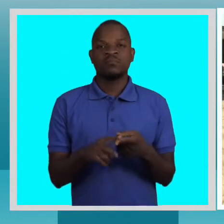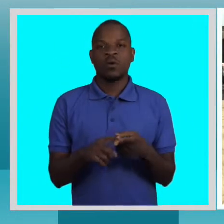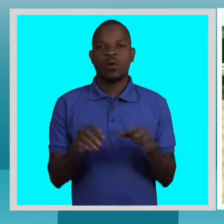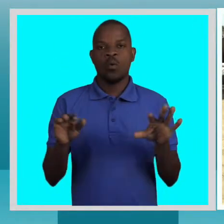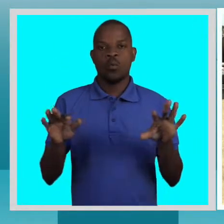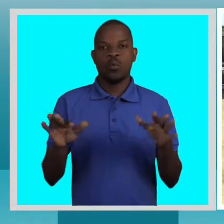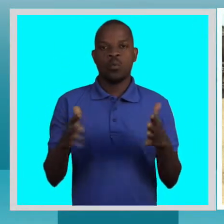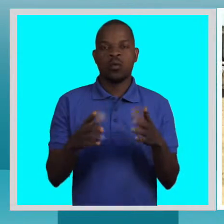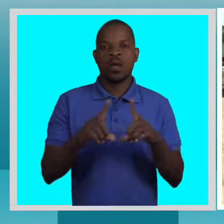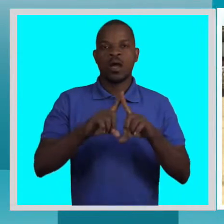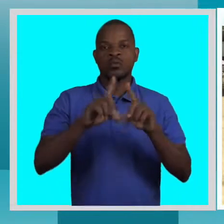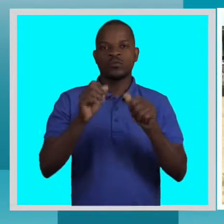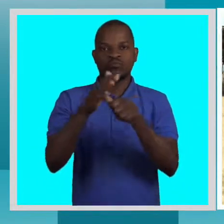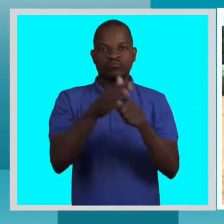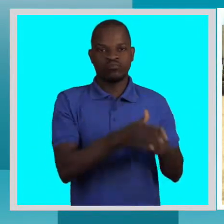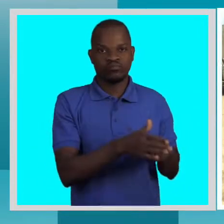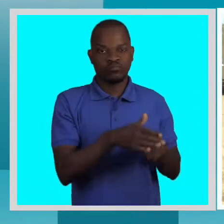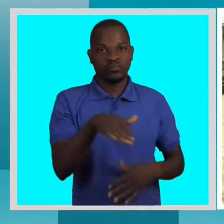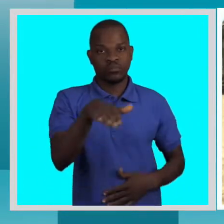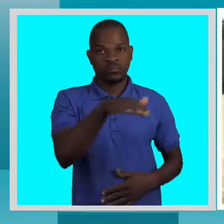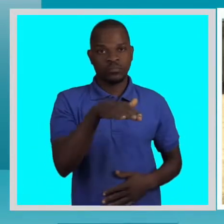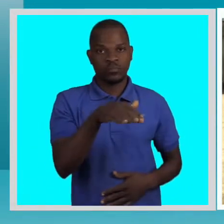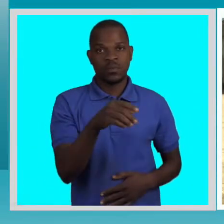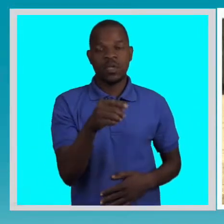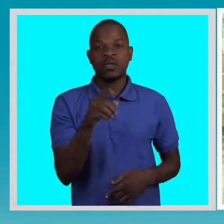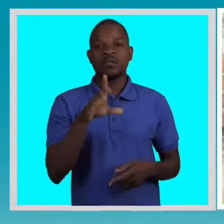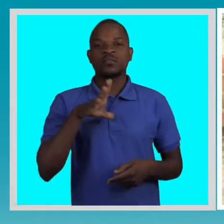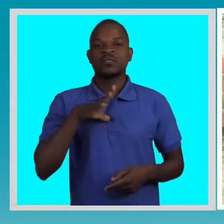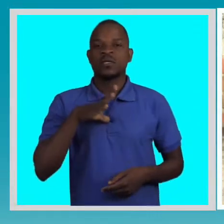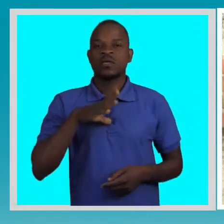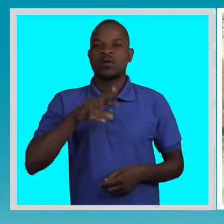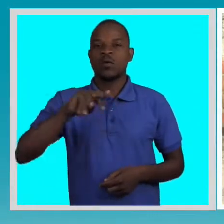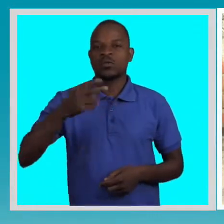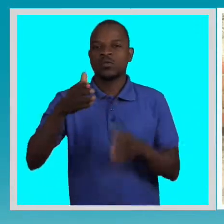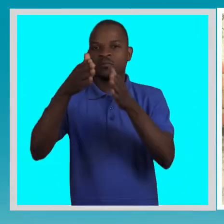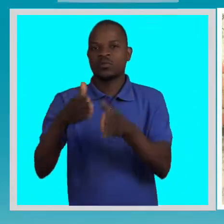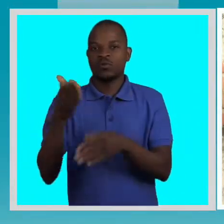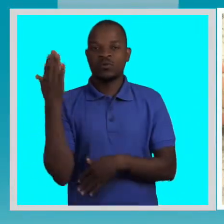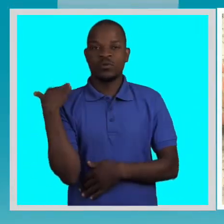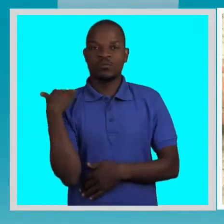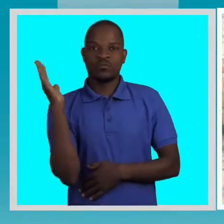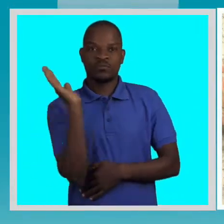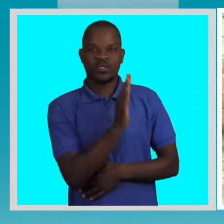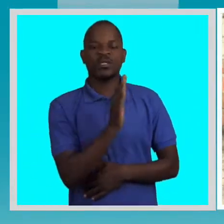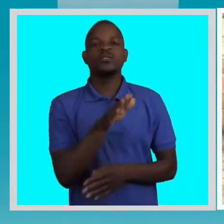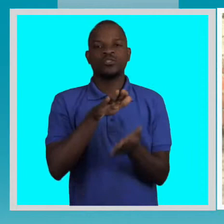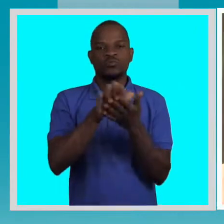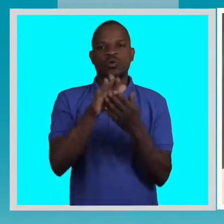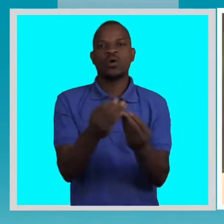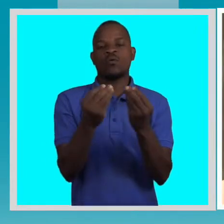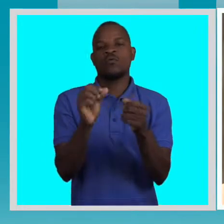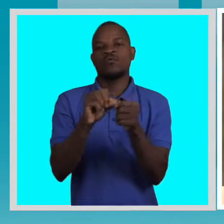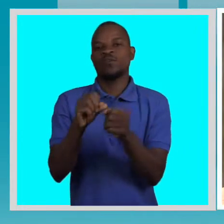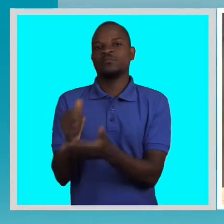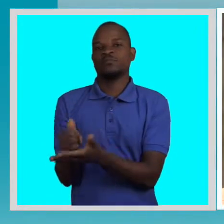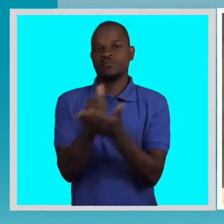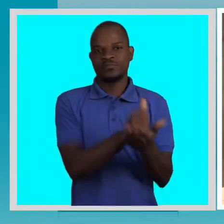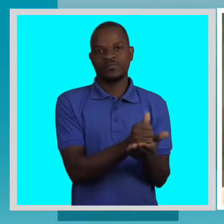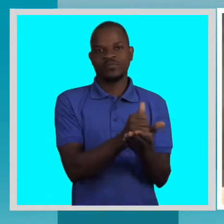minimizar a dor da discriminação social, Domingos Fumo, irmão de Luiz, conta qual tem sido o papel da família.